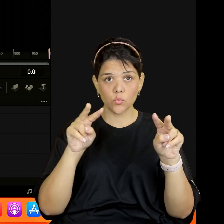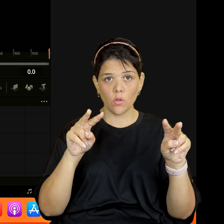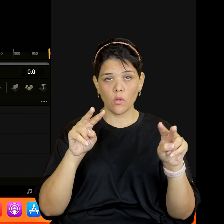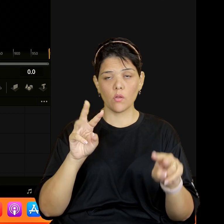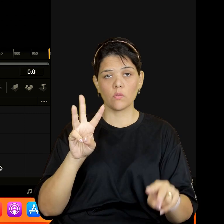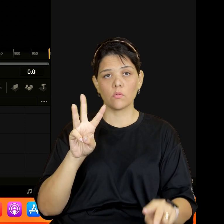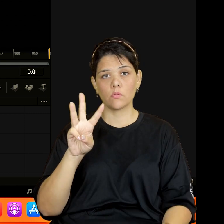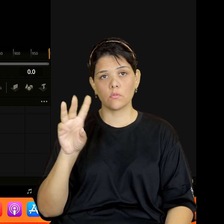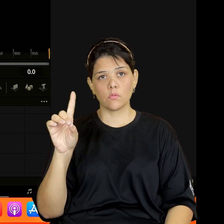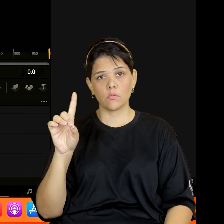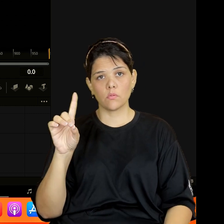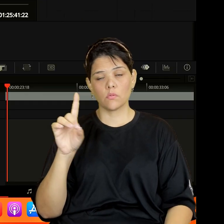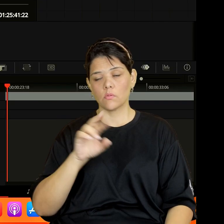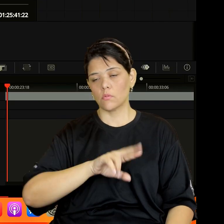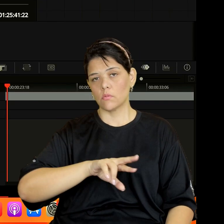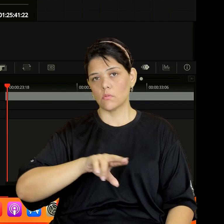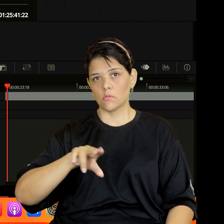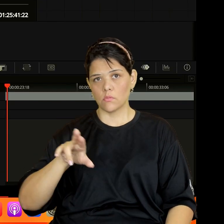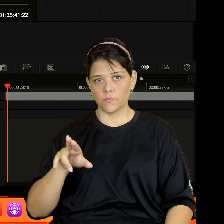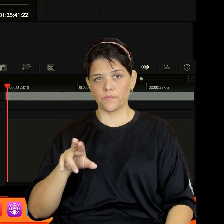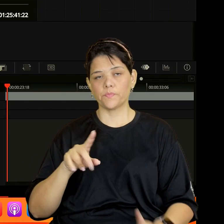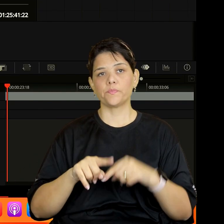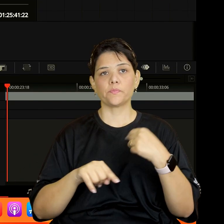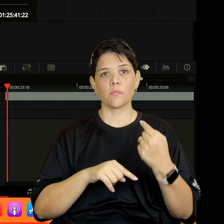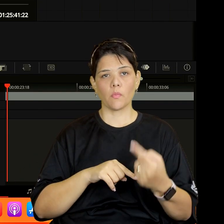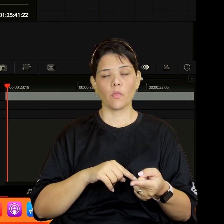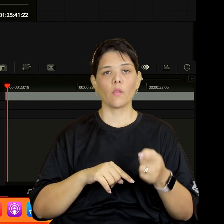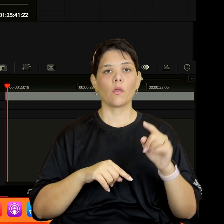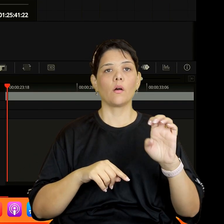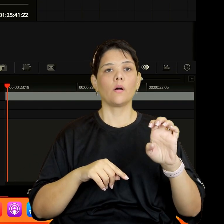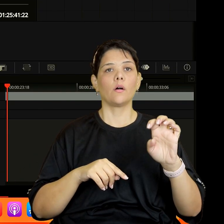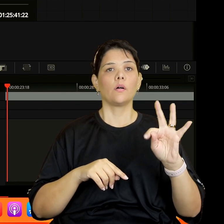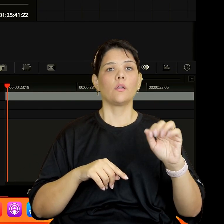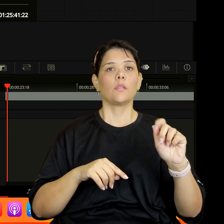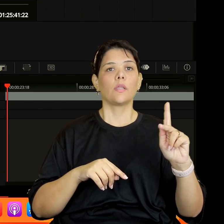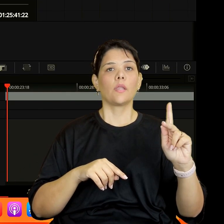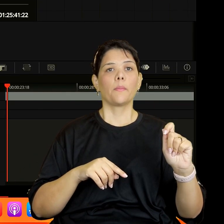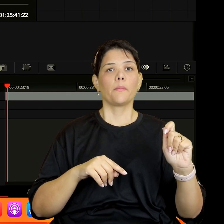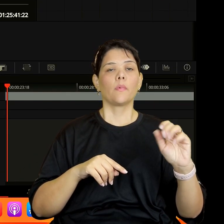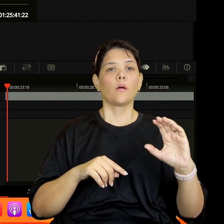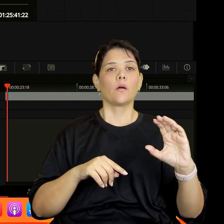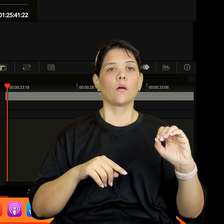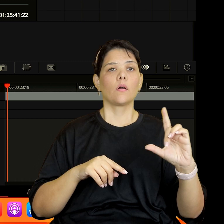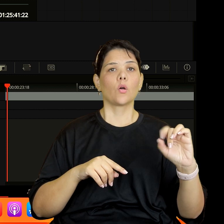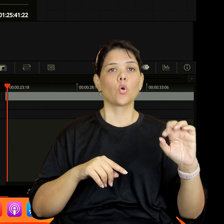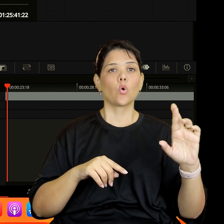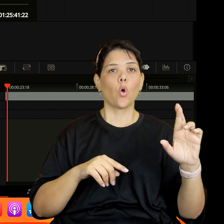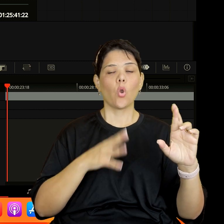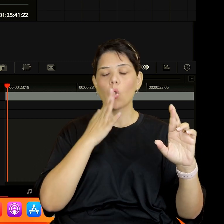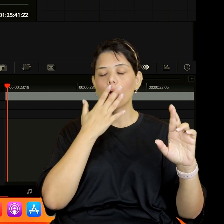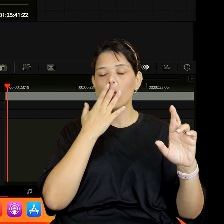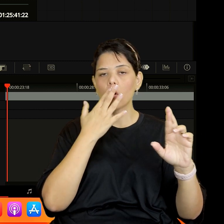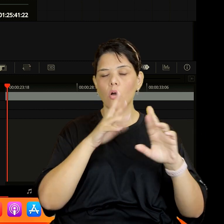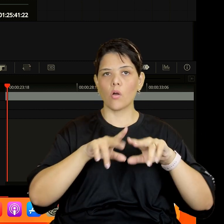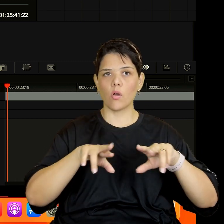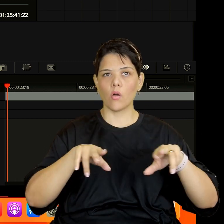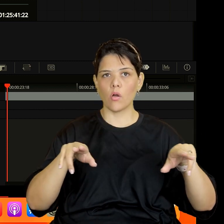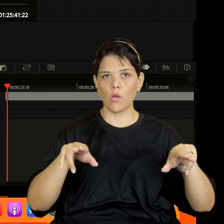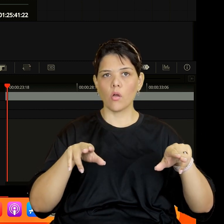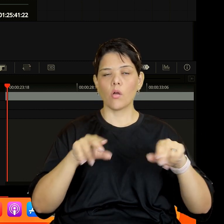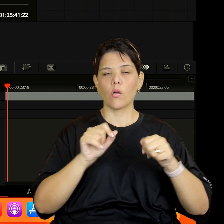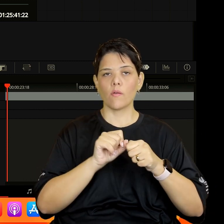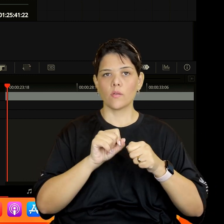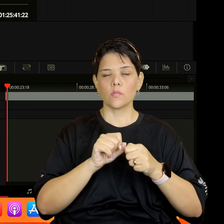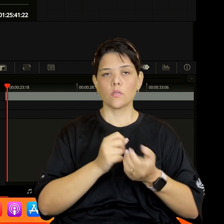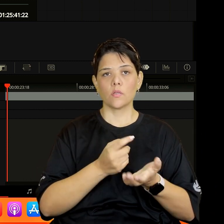aí vai. Aqui é a nossa etapa de color do DaVinci, que também funciona para você fazer estabilização de